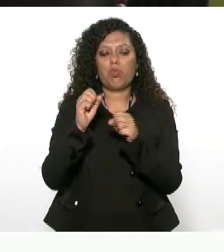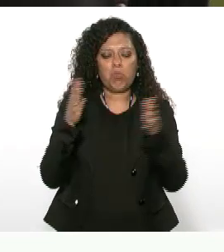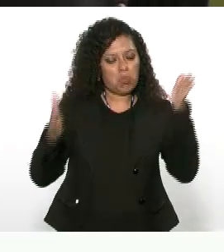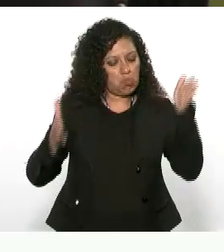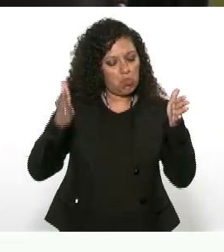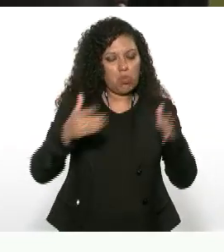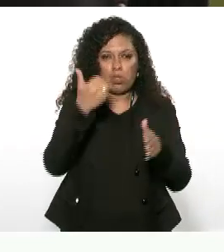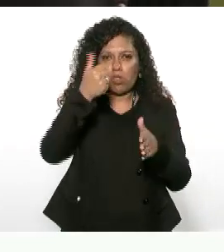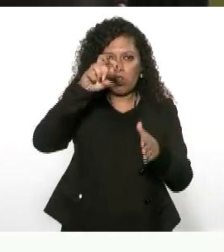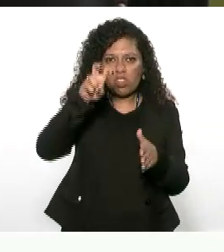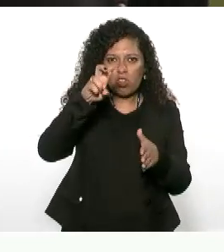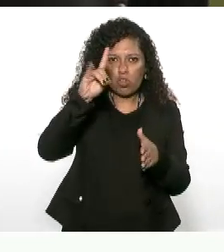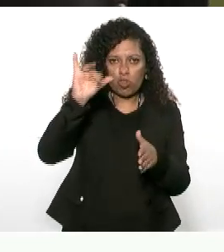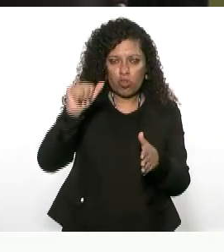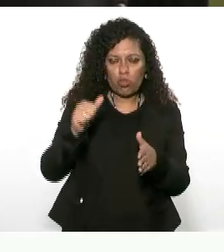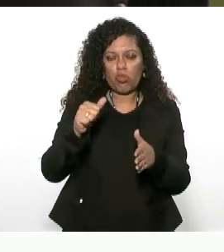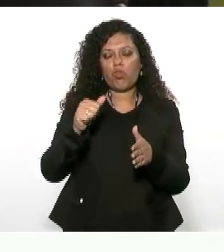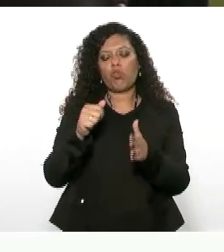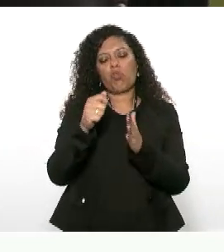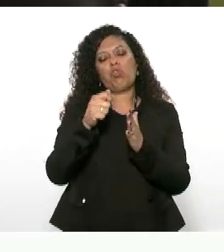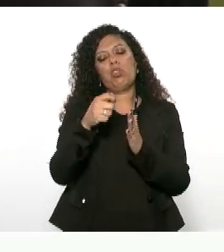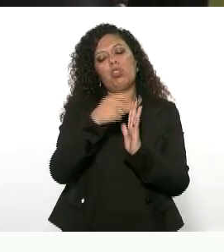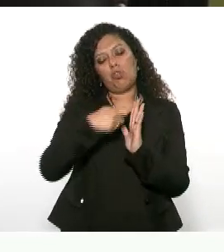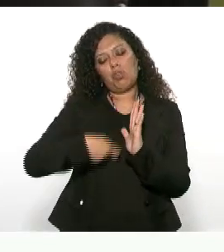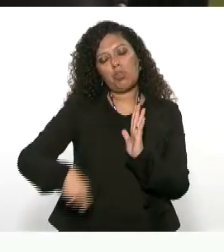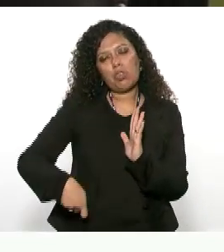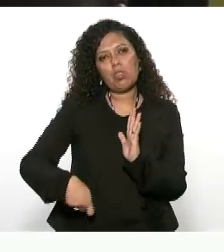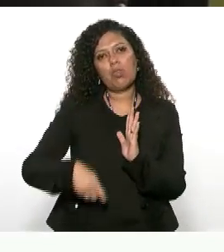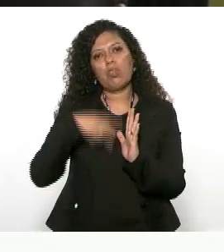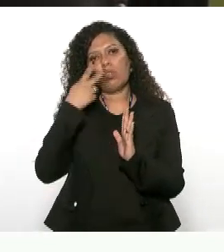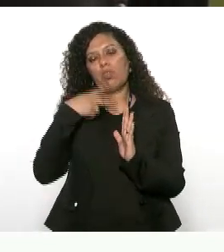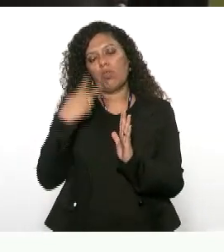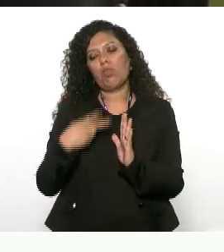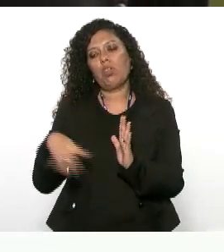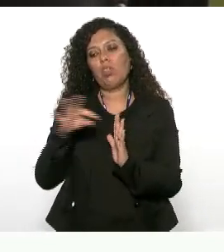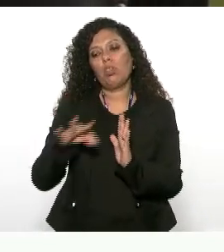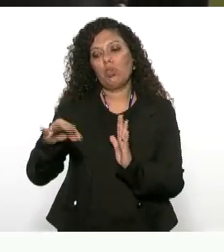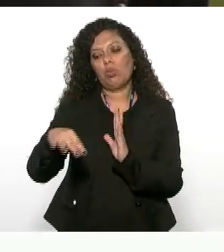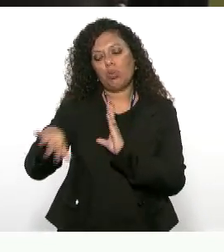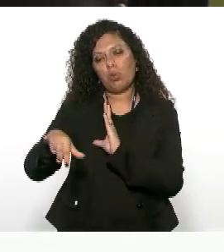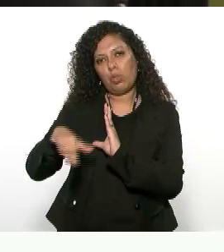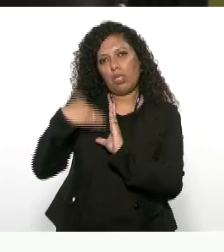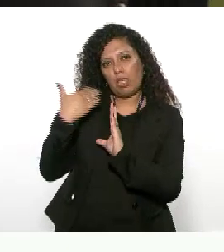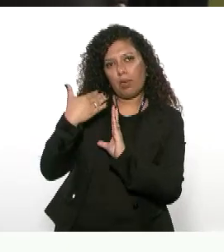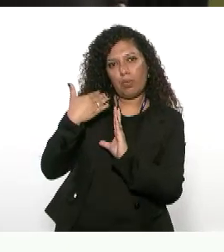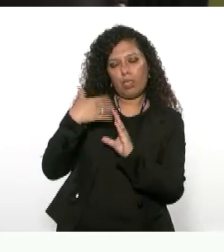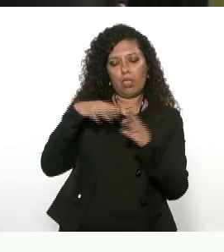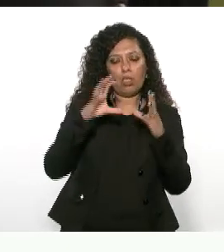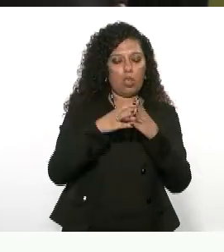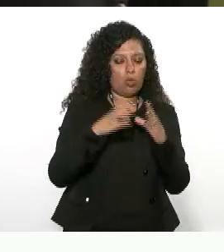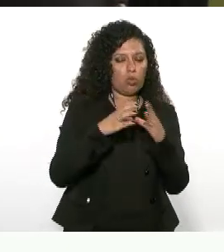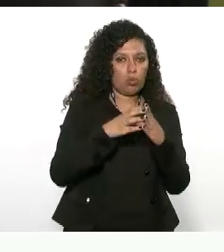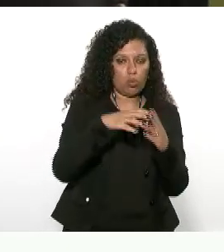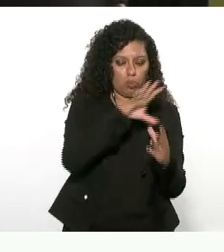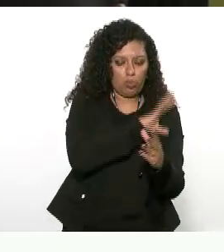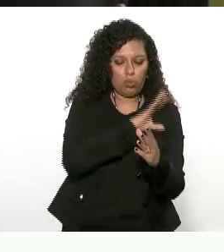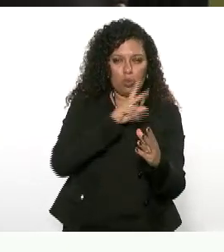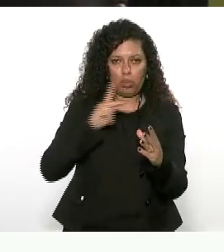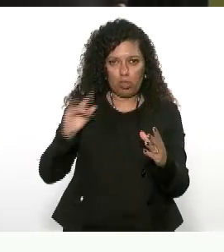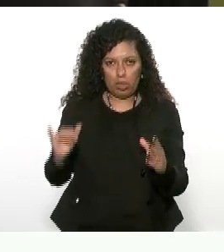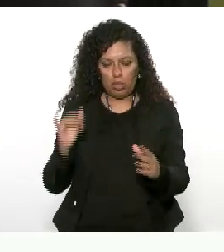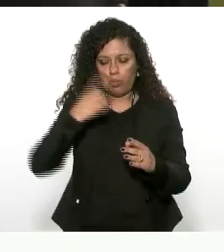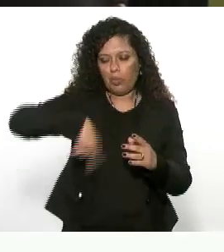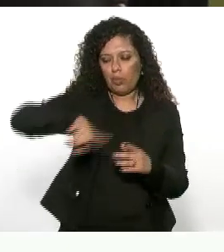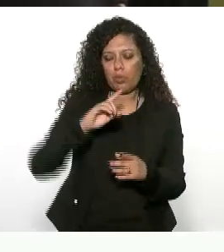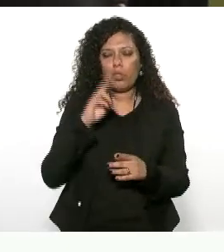né? E as outras observações que possam ser importantes, que sejam encaminhadas ao nosso gabinete, para que nós